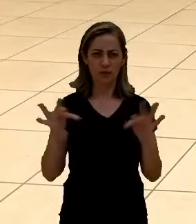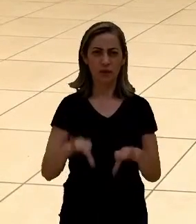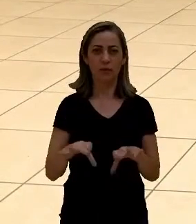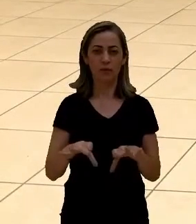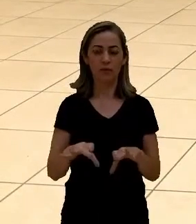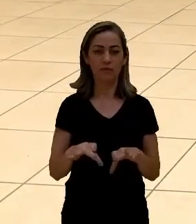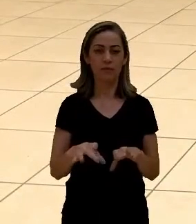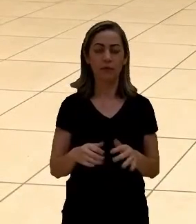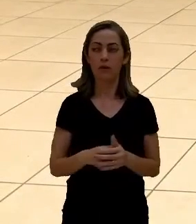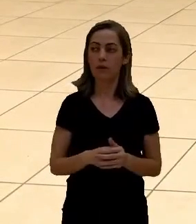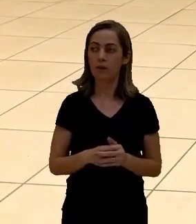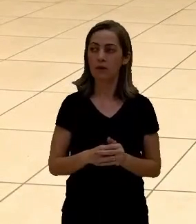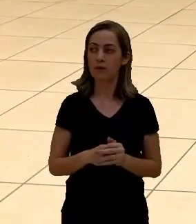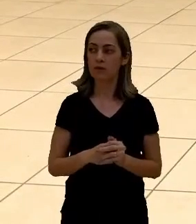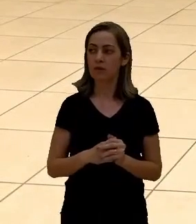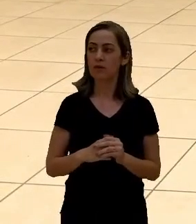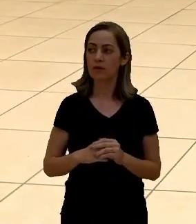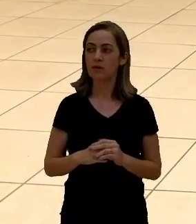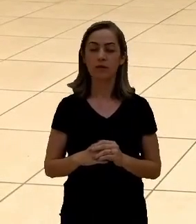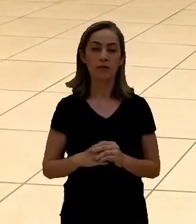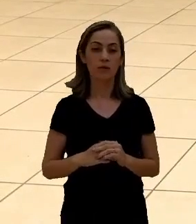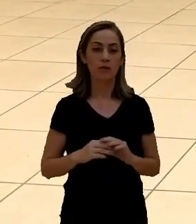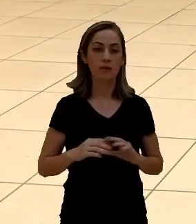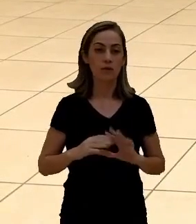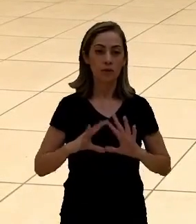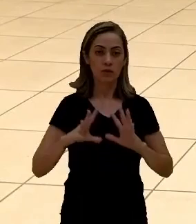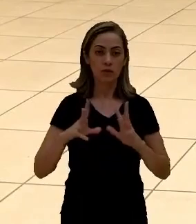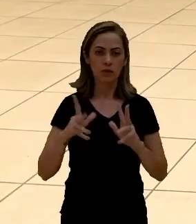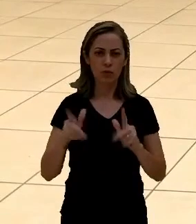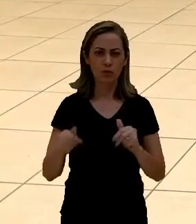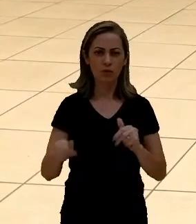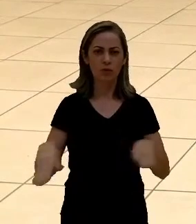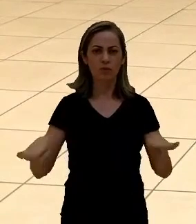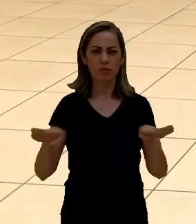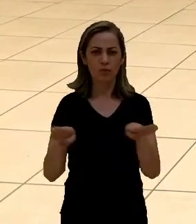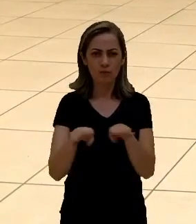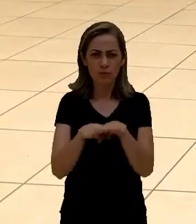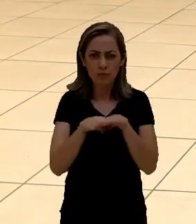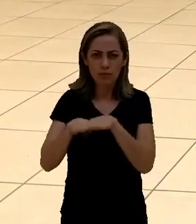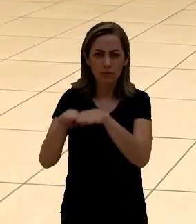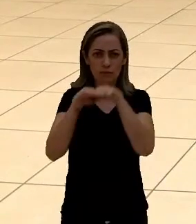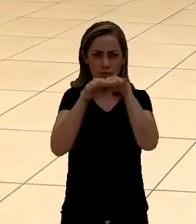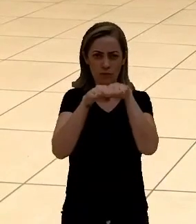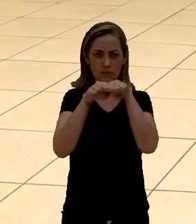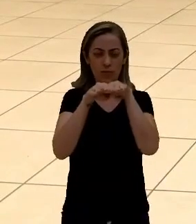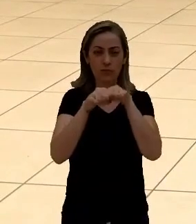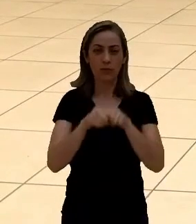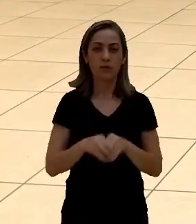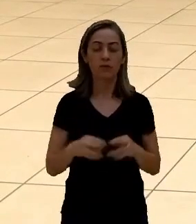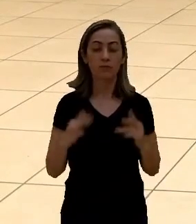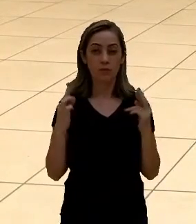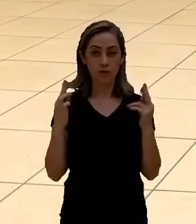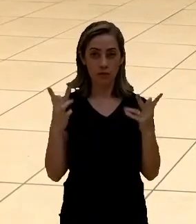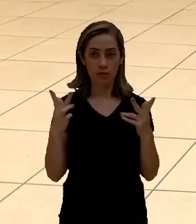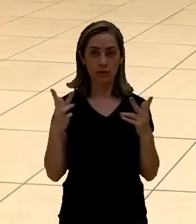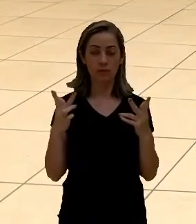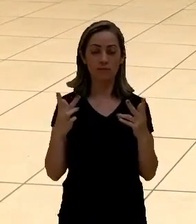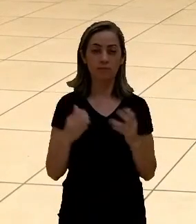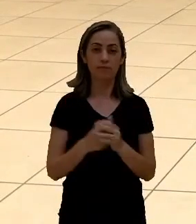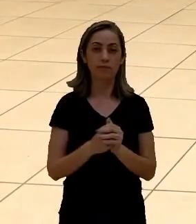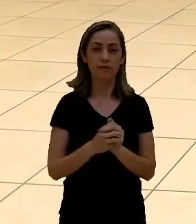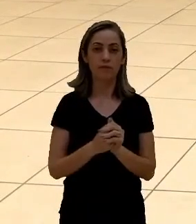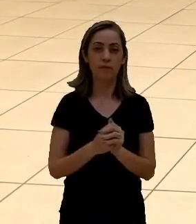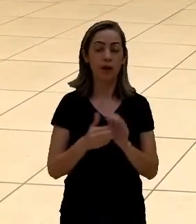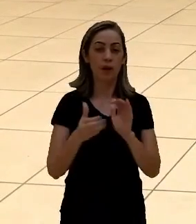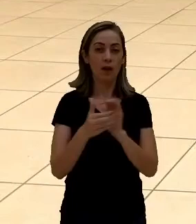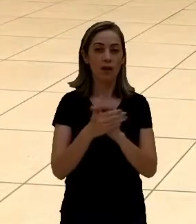rito estão todos dentro do mesmo patamar agora vamos diferenciar eh casais de